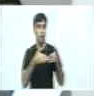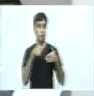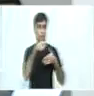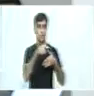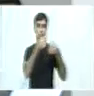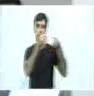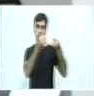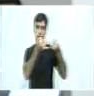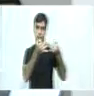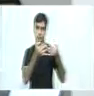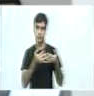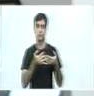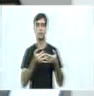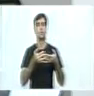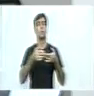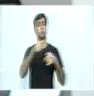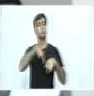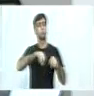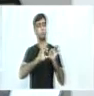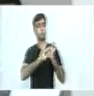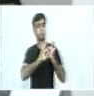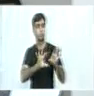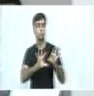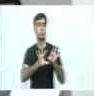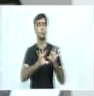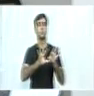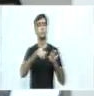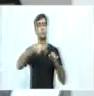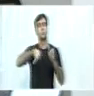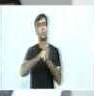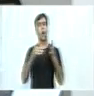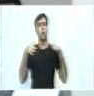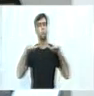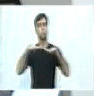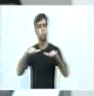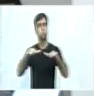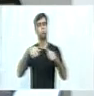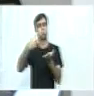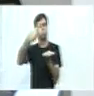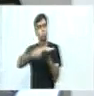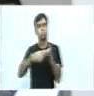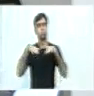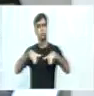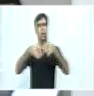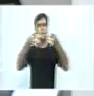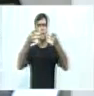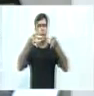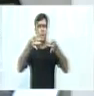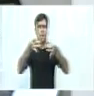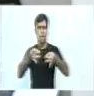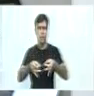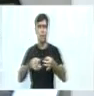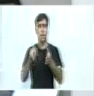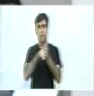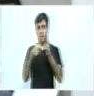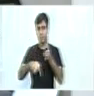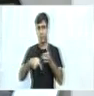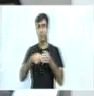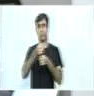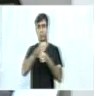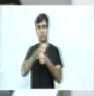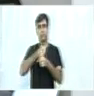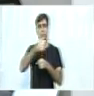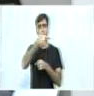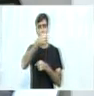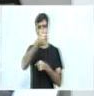Vossa Senhoria autorização para realizar a audiência pública de prestação de contas do primeiro quadrimestre de